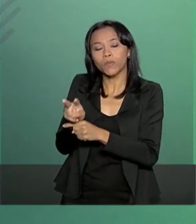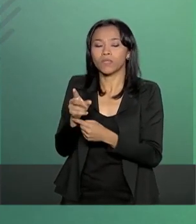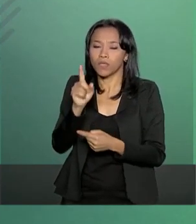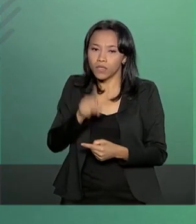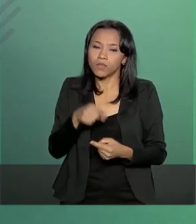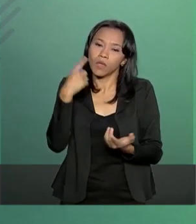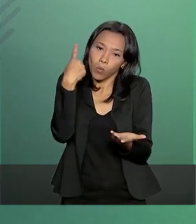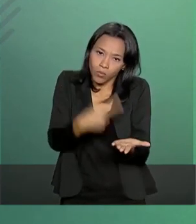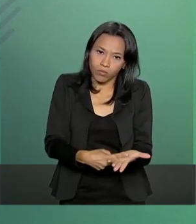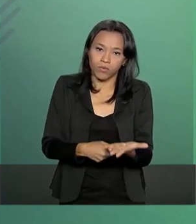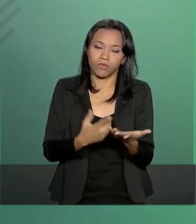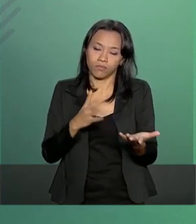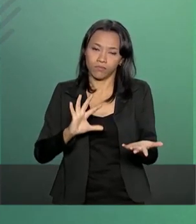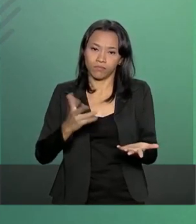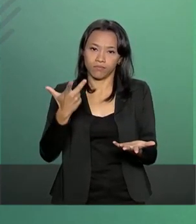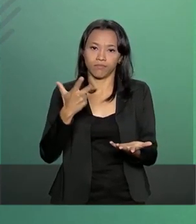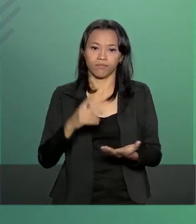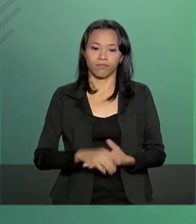Poder Executivo.